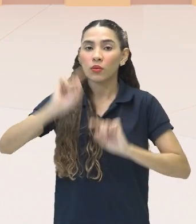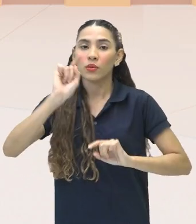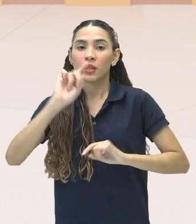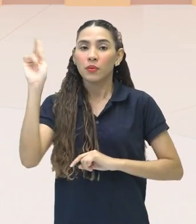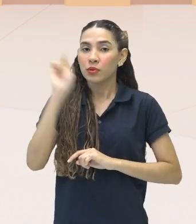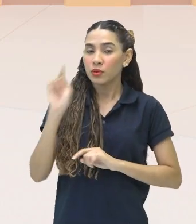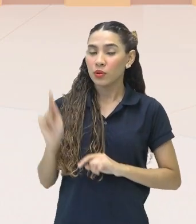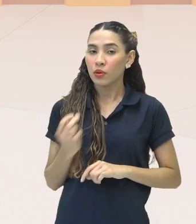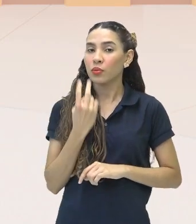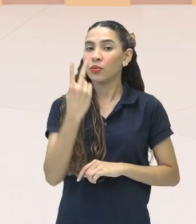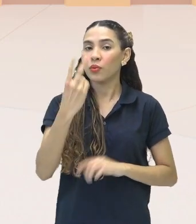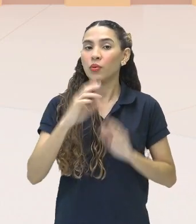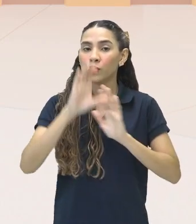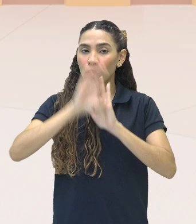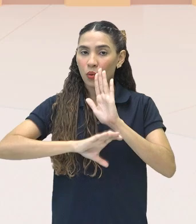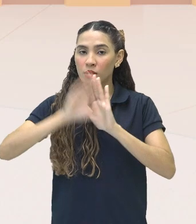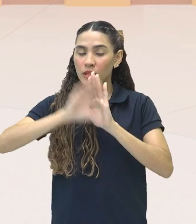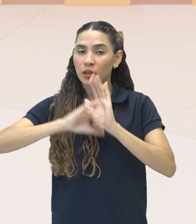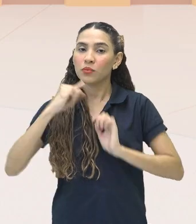estes 2 fundamentos